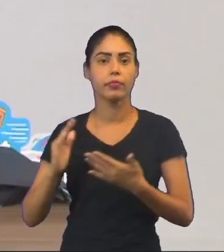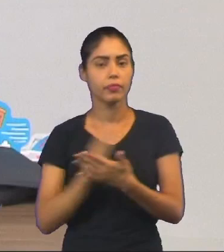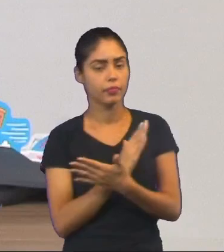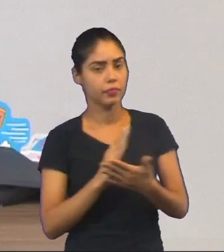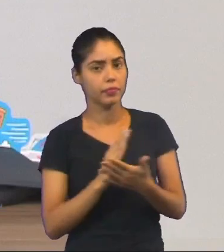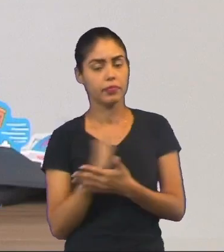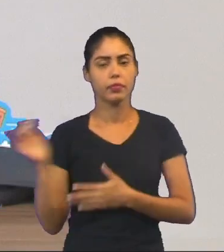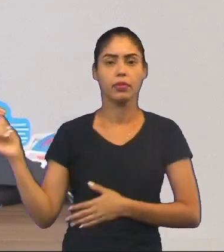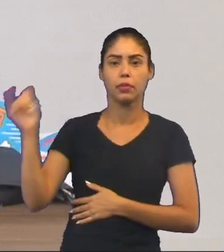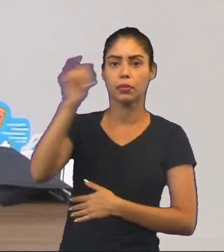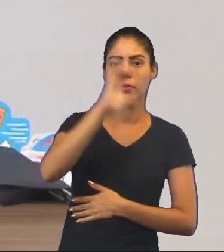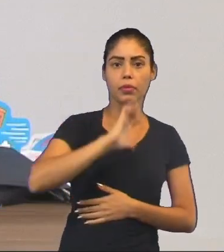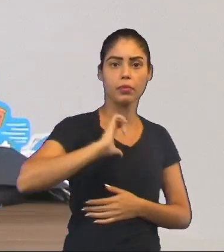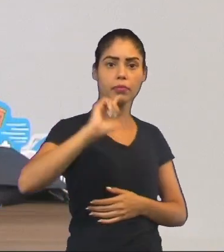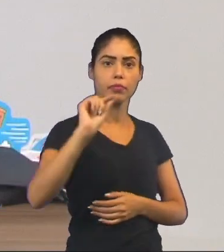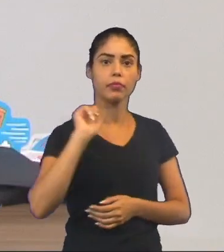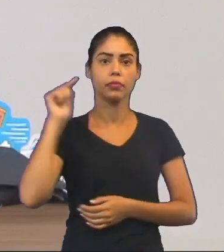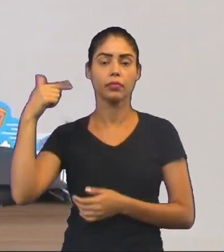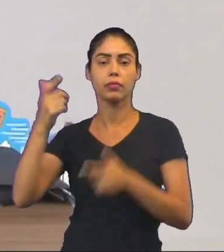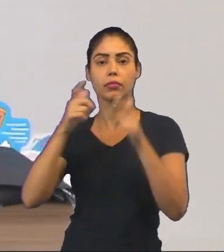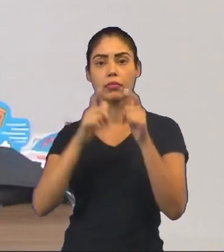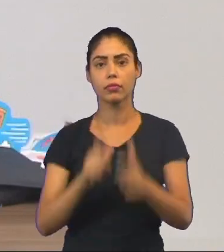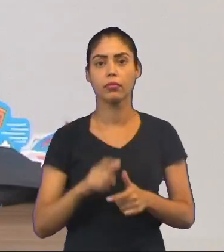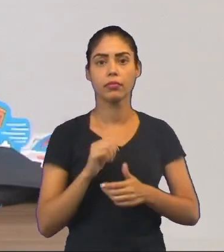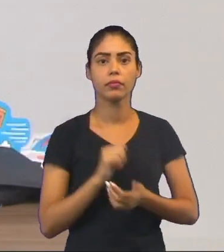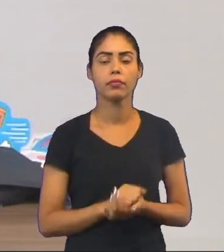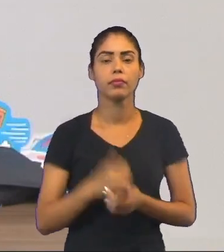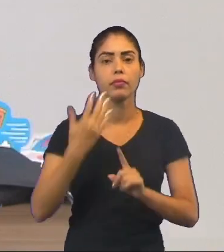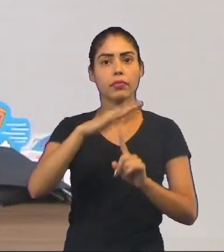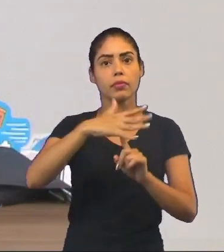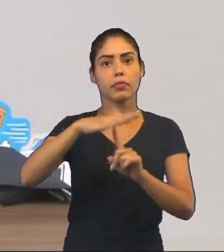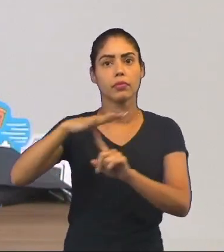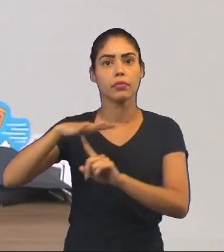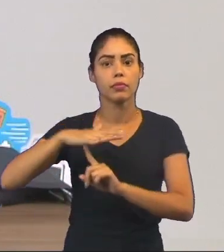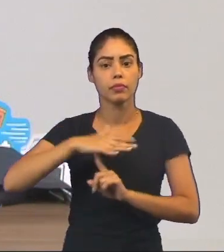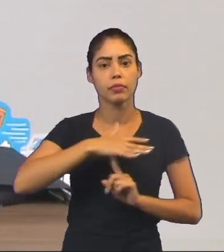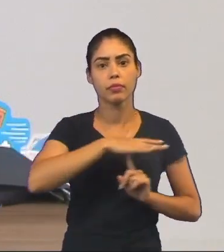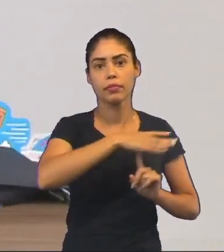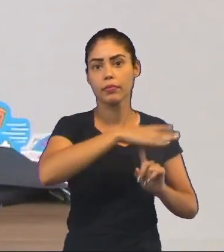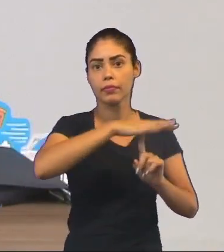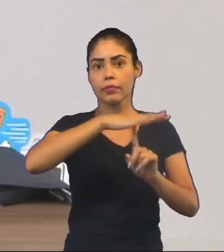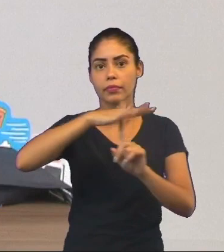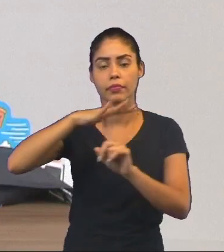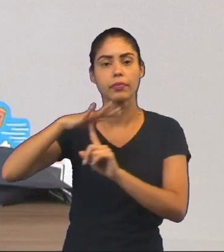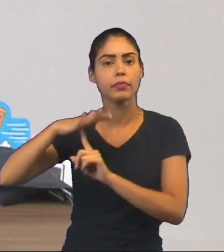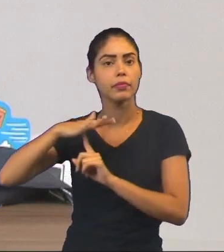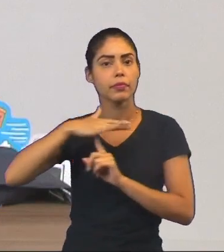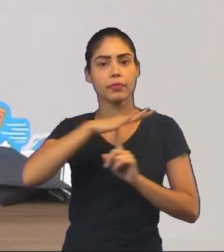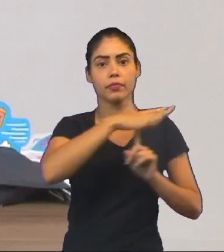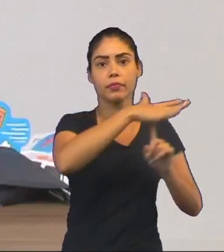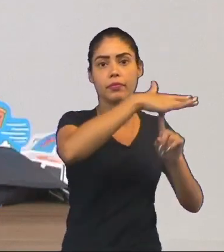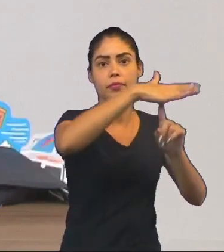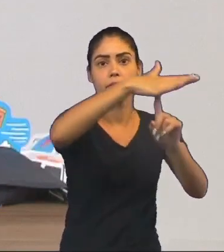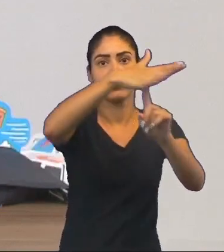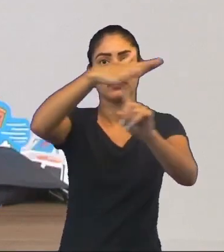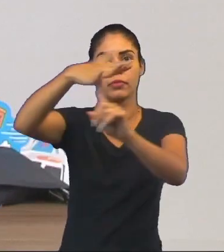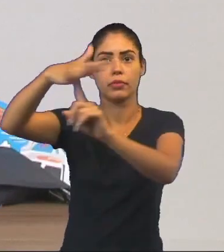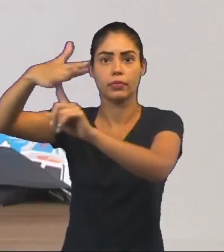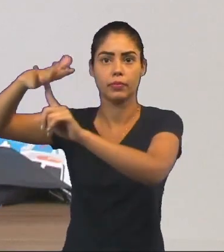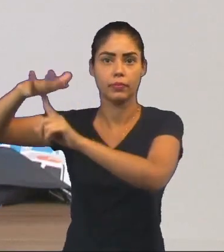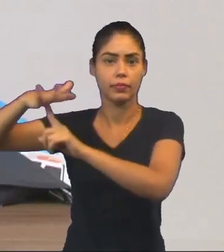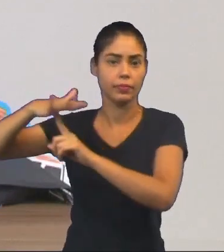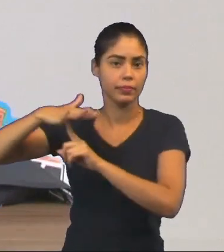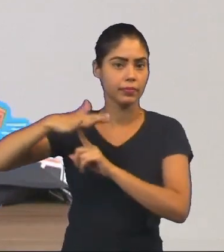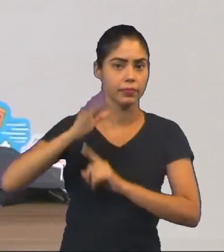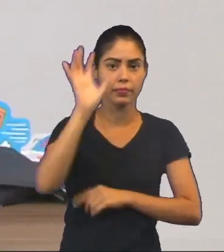algum avião está passando naquele lugar. E os helicópteros, que é bem fácil de localizar. Quando ele está sobrevoando